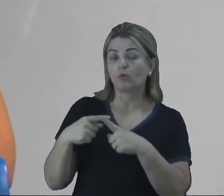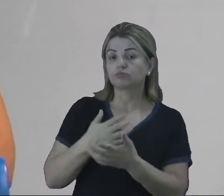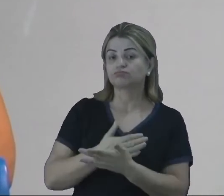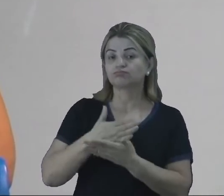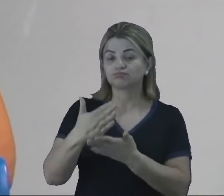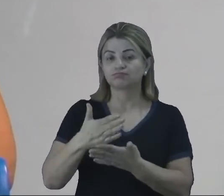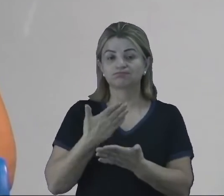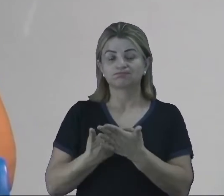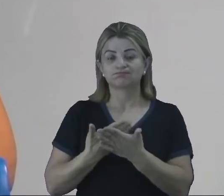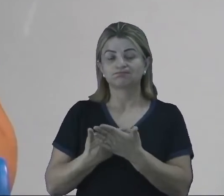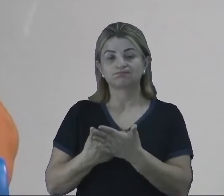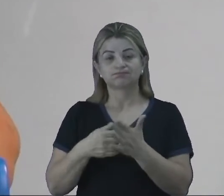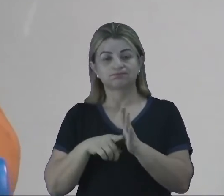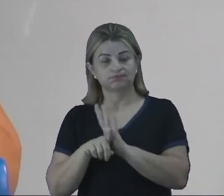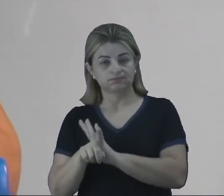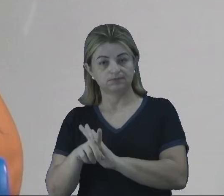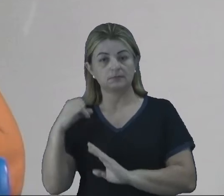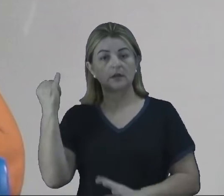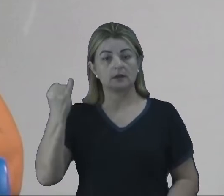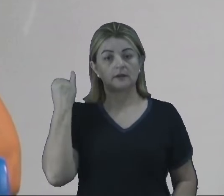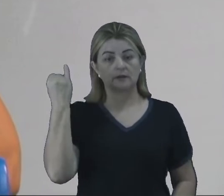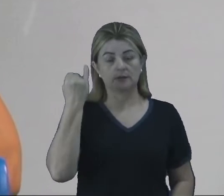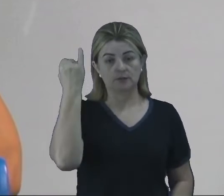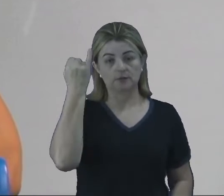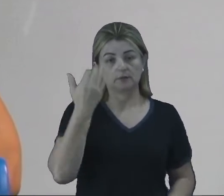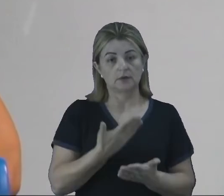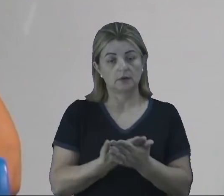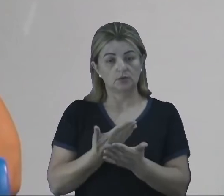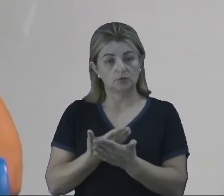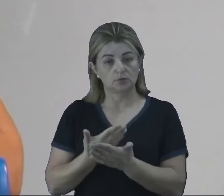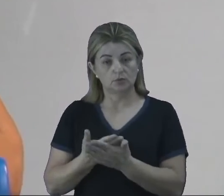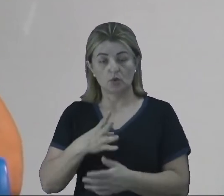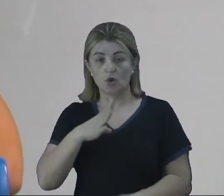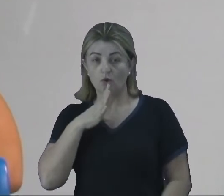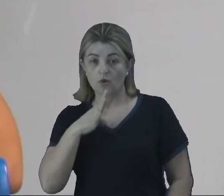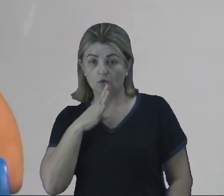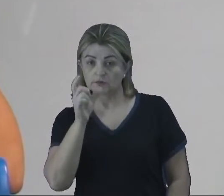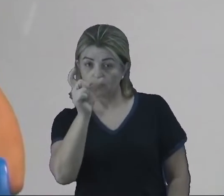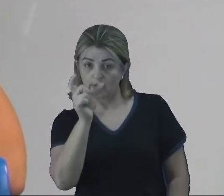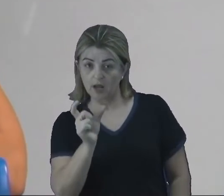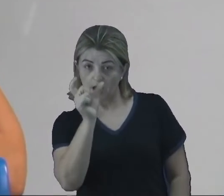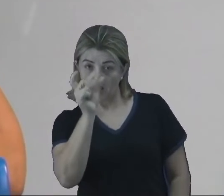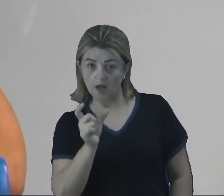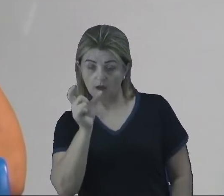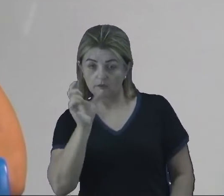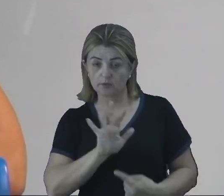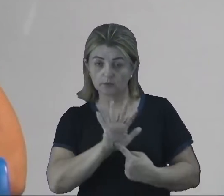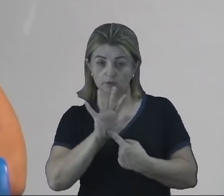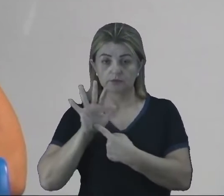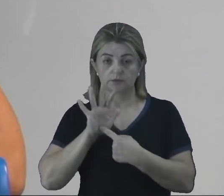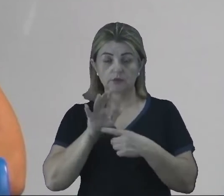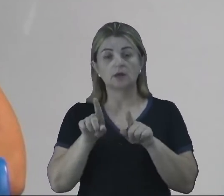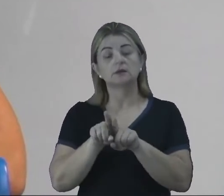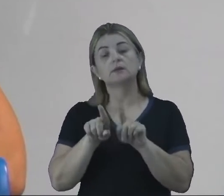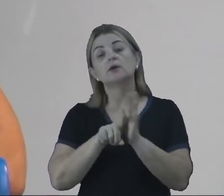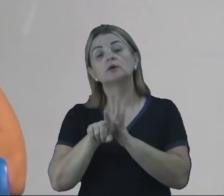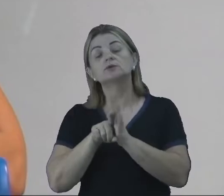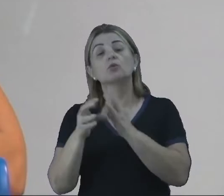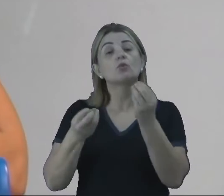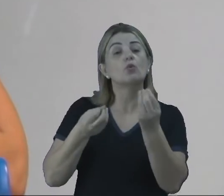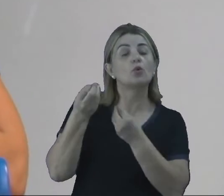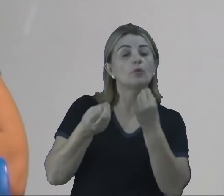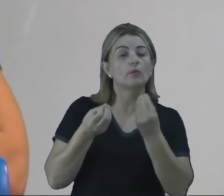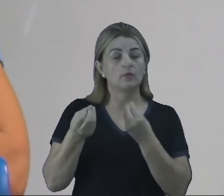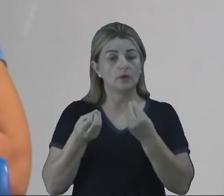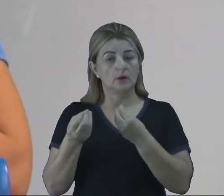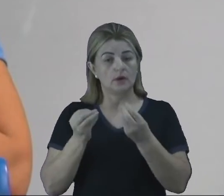como o texto A. Mas o texto B não perde a visão crítica da realidade. Notem que em